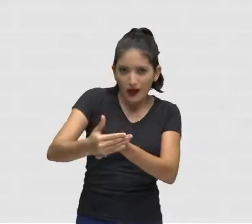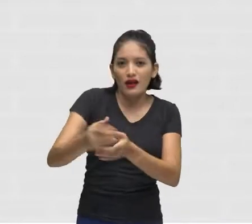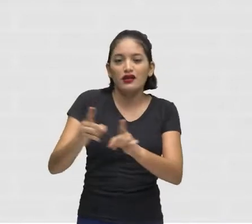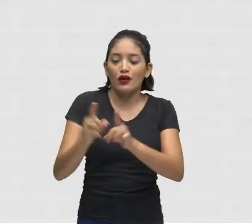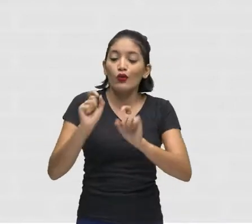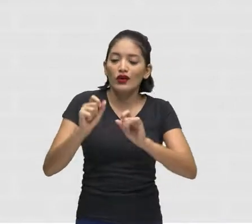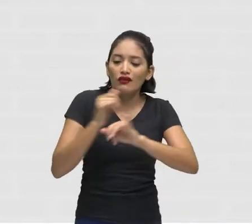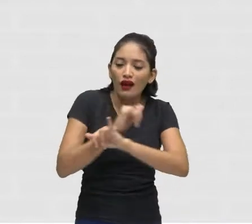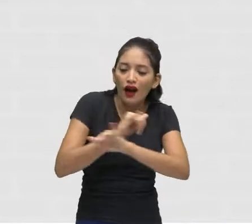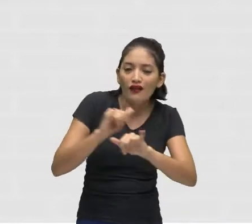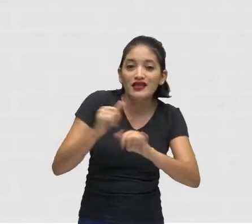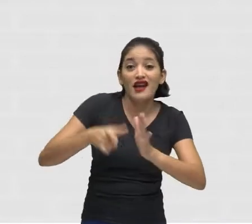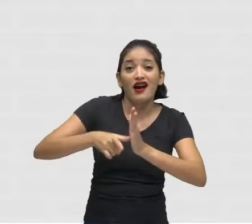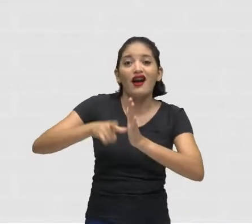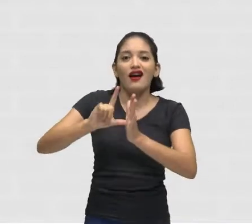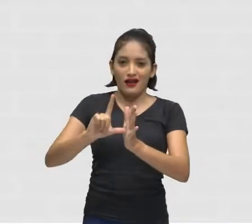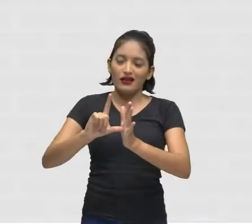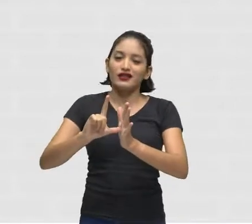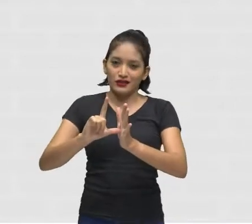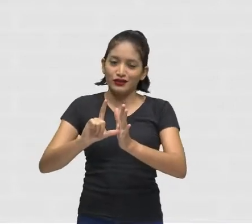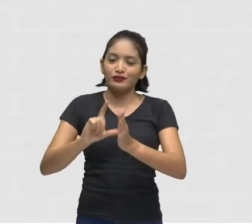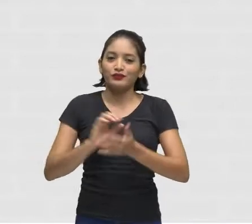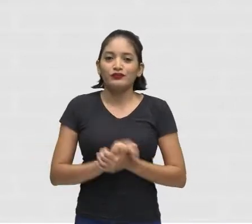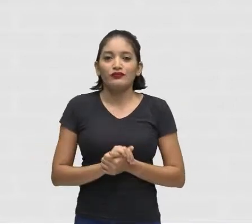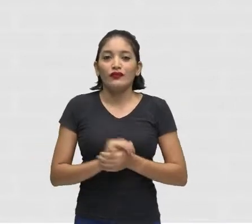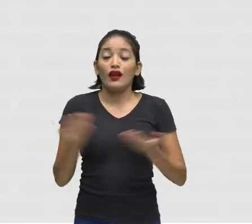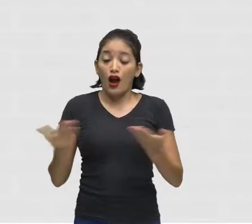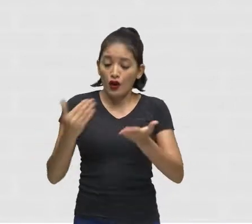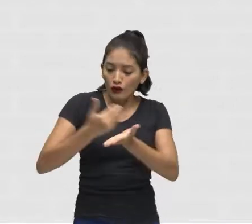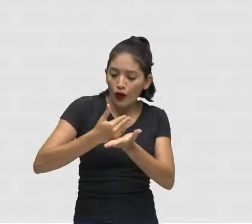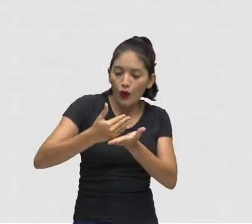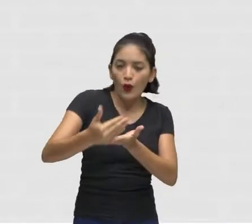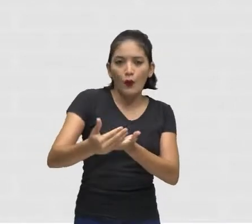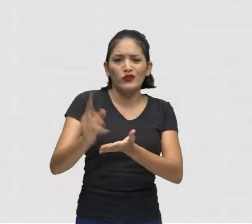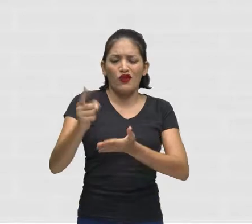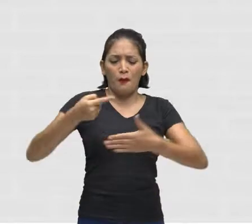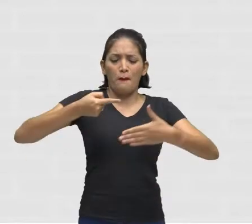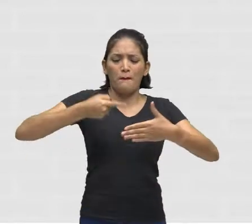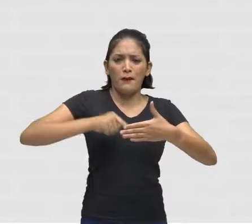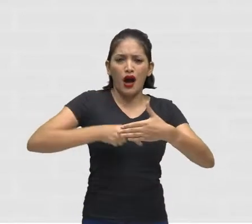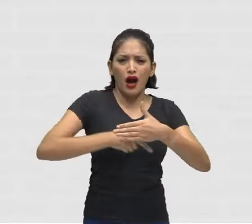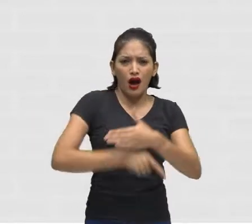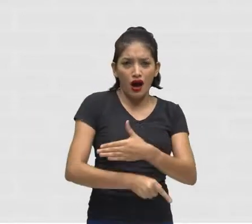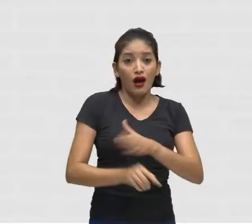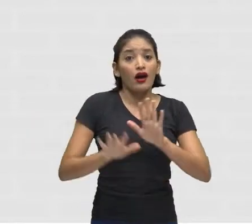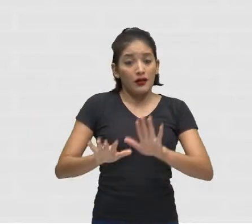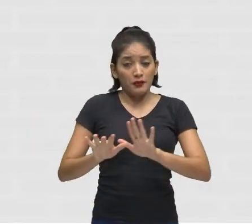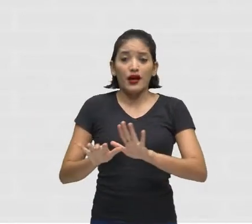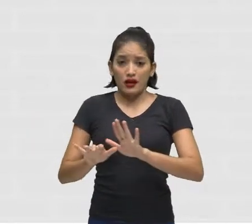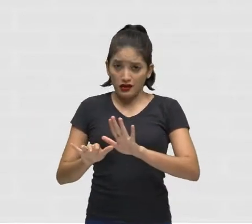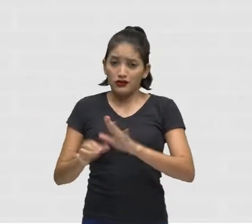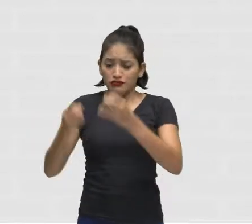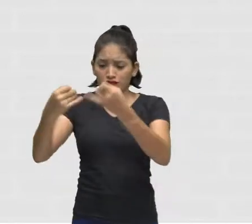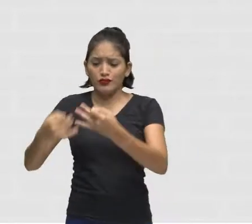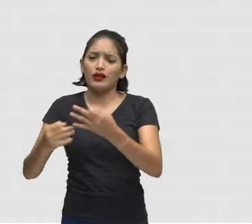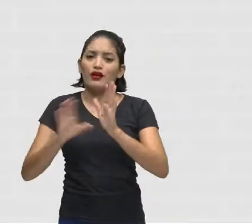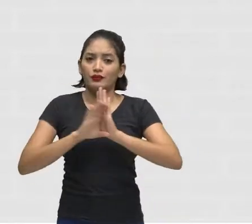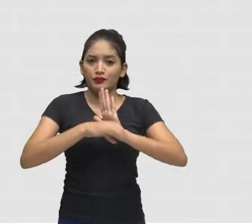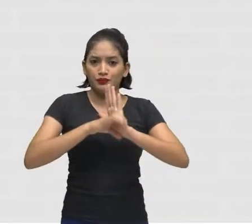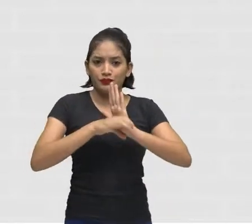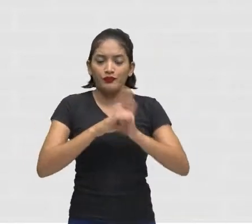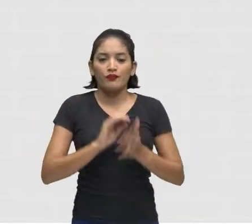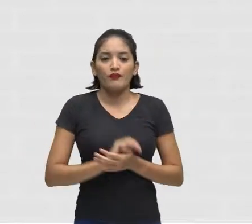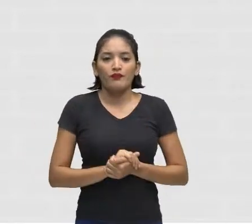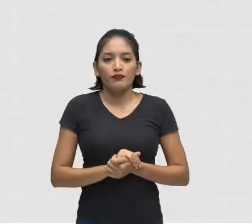anunciar previamente alguma coisa. Então vamos fazer uma introdução, a gente não vai aprofundar tanto, mas a gente vai entrar nesses conceitos.